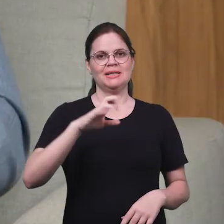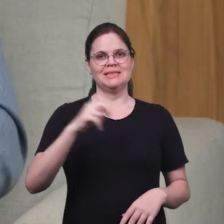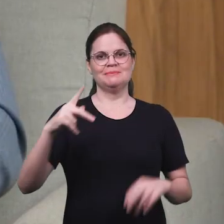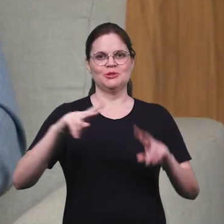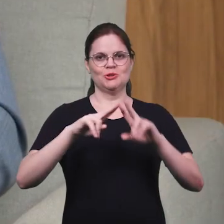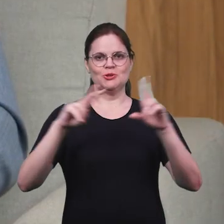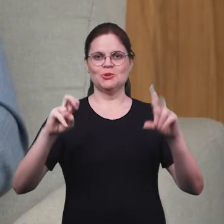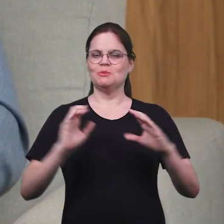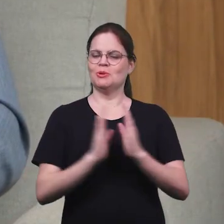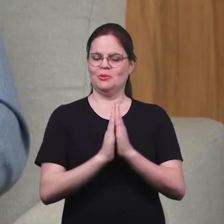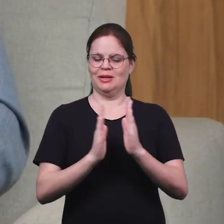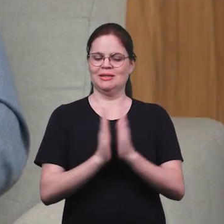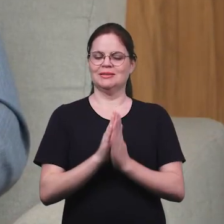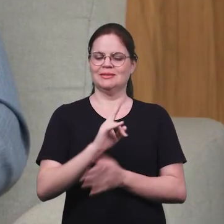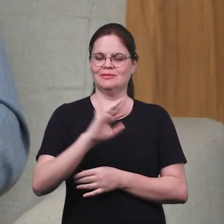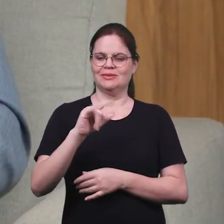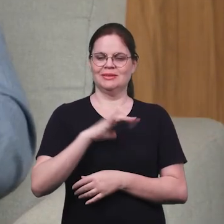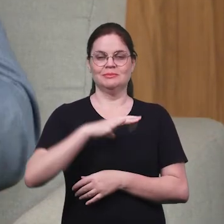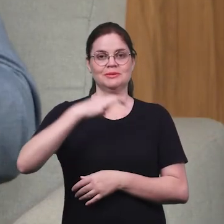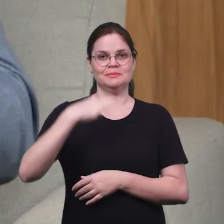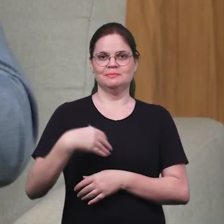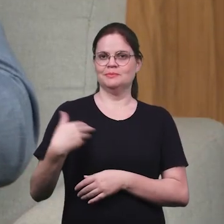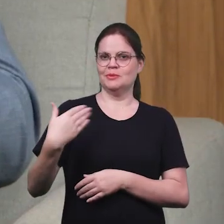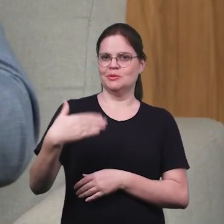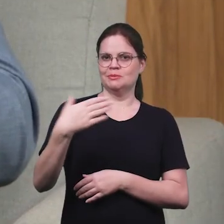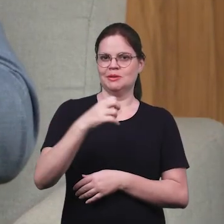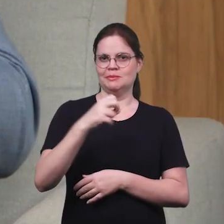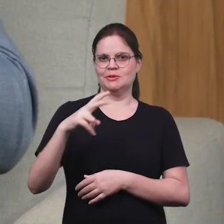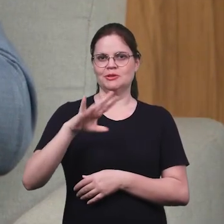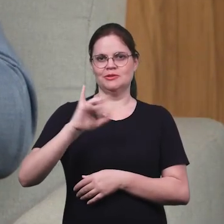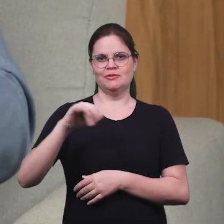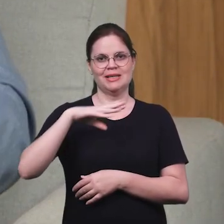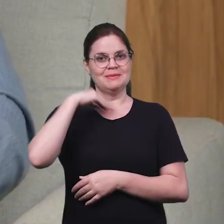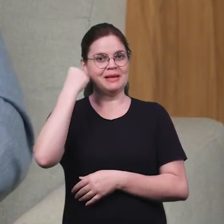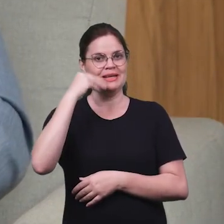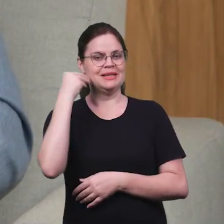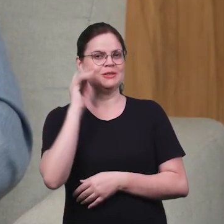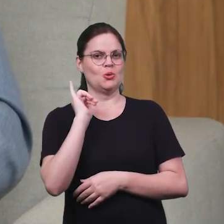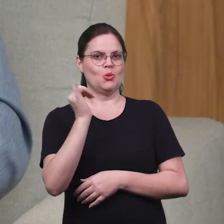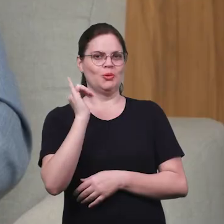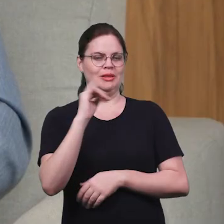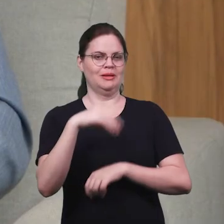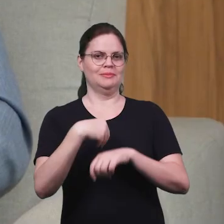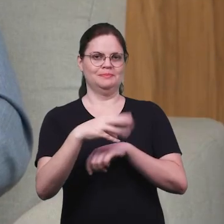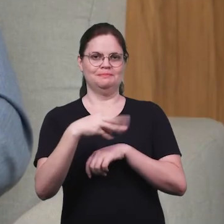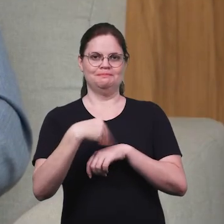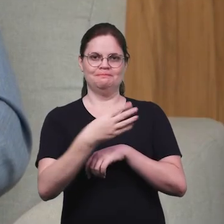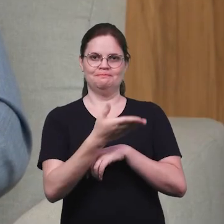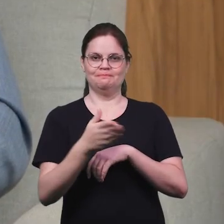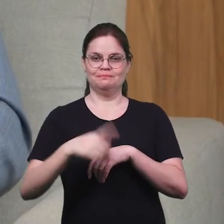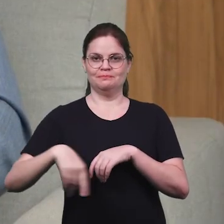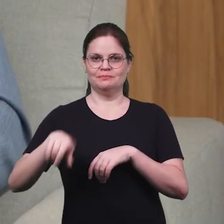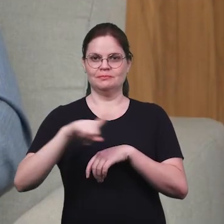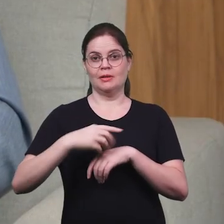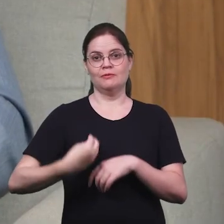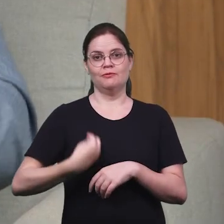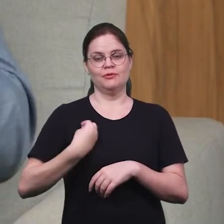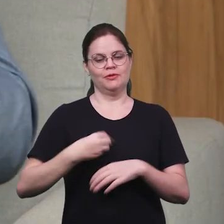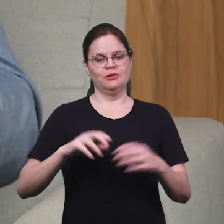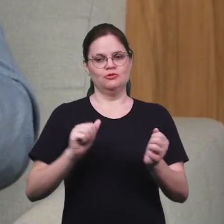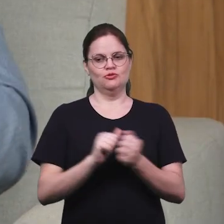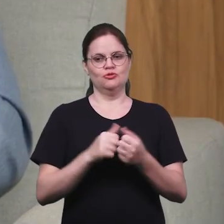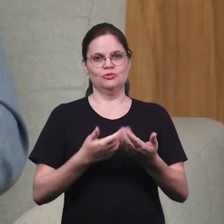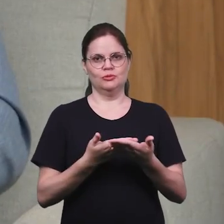falar sobre oração, e certamente nos próximos episódios, mais experiências nós vamos aqui contar e